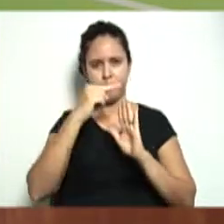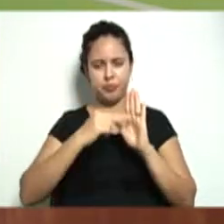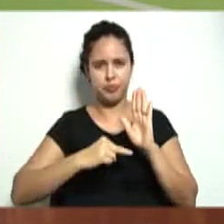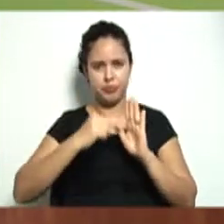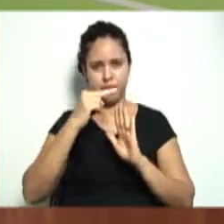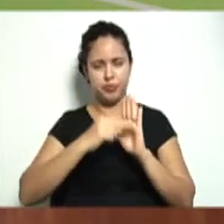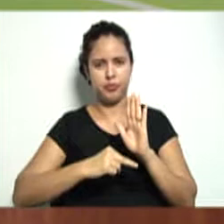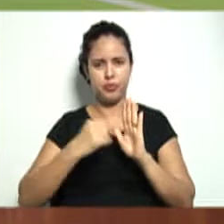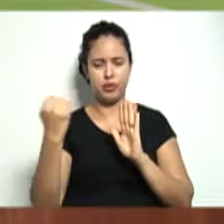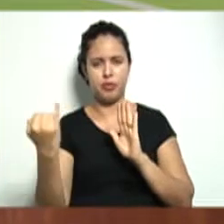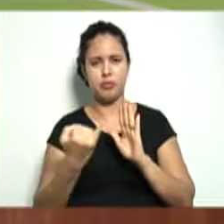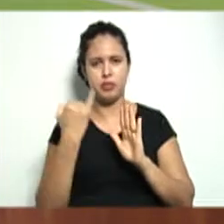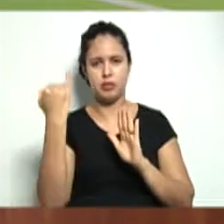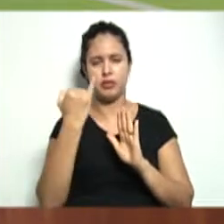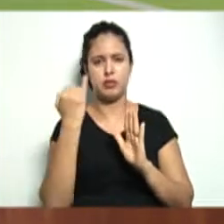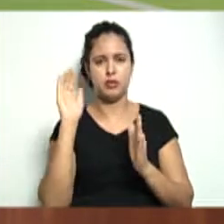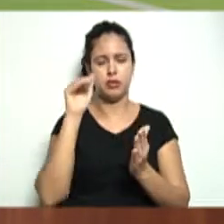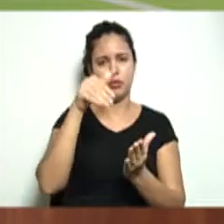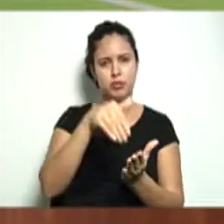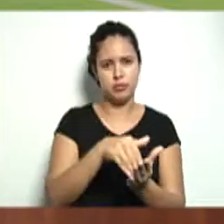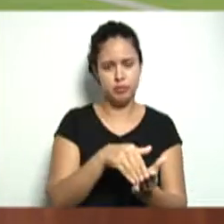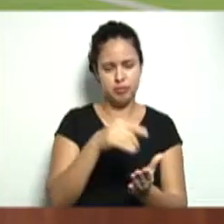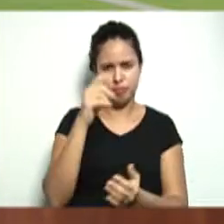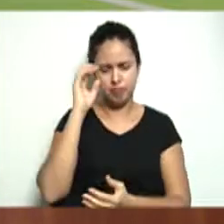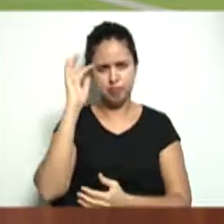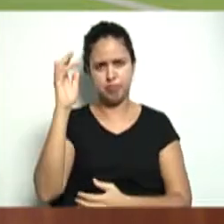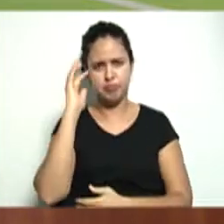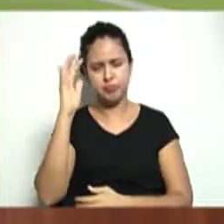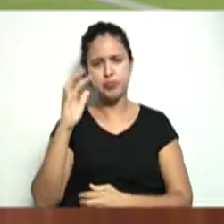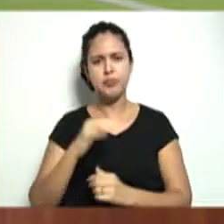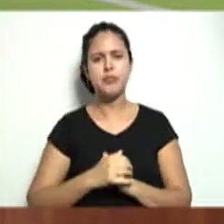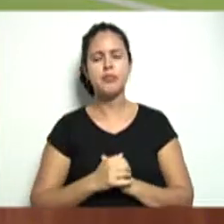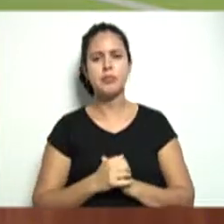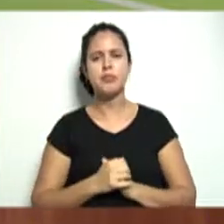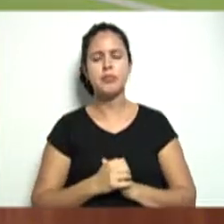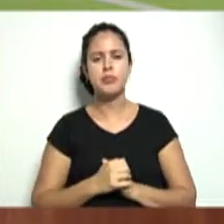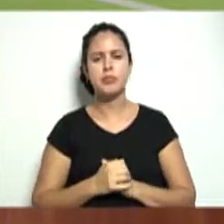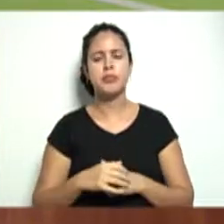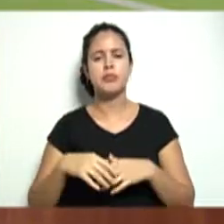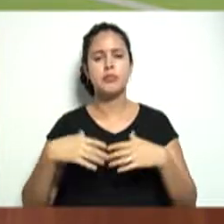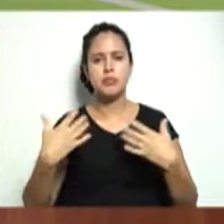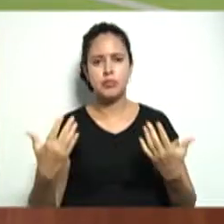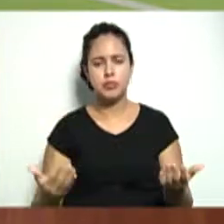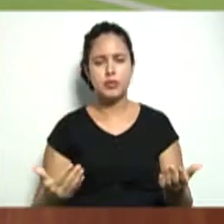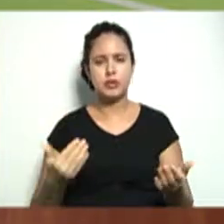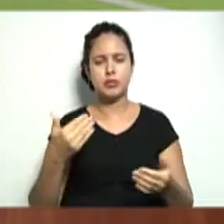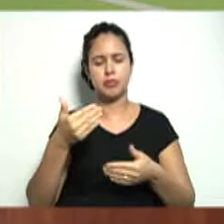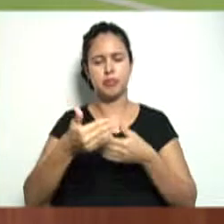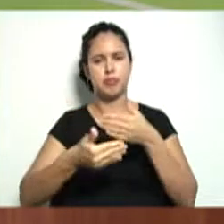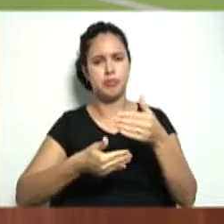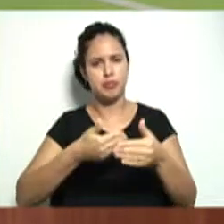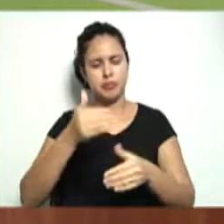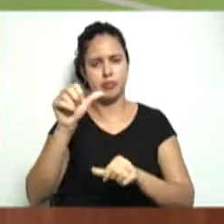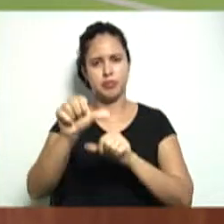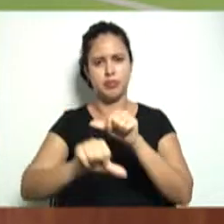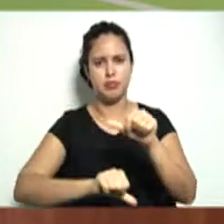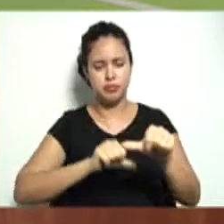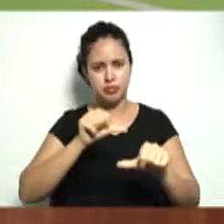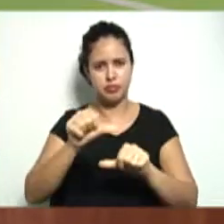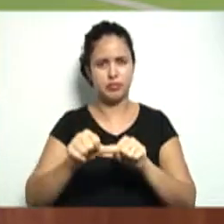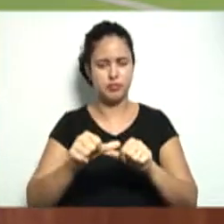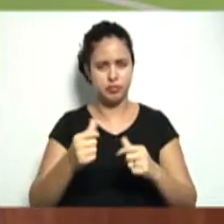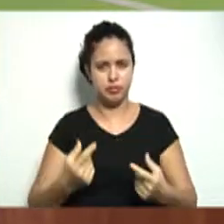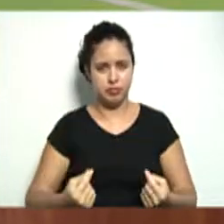muito importante que conclui esse pensamento. As transformações, essa questão das transformações do